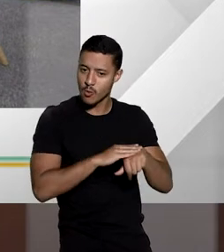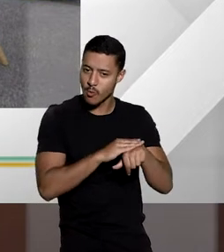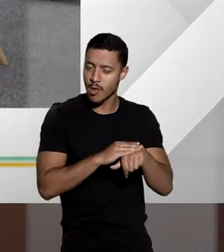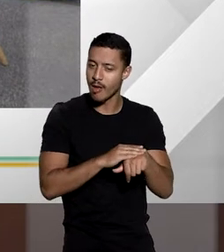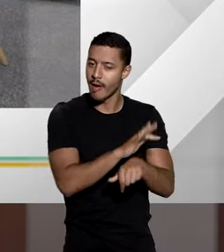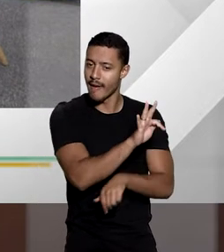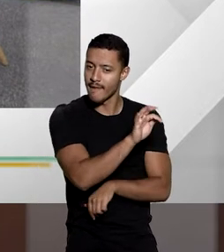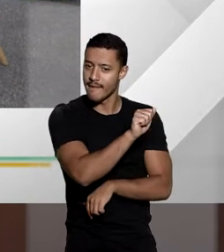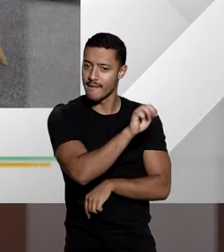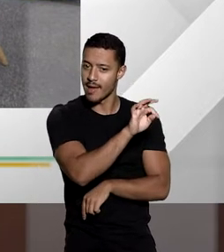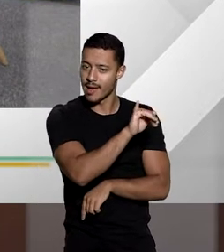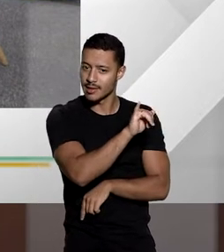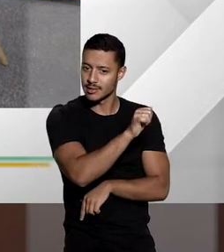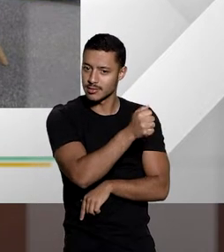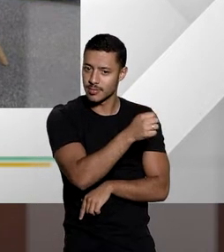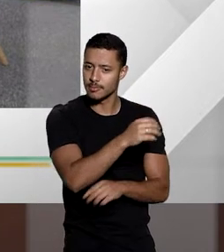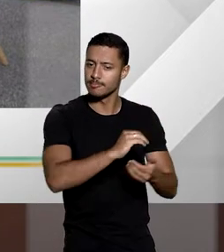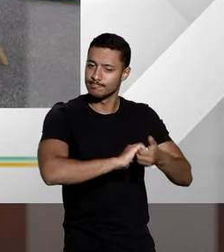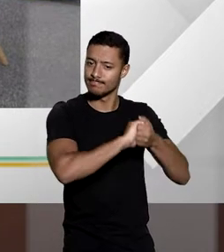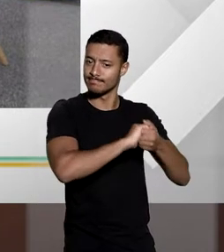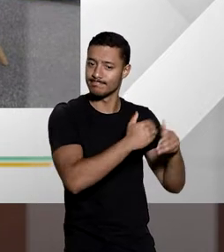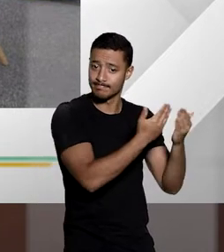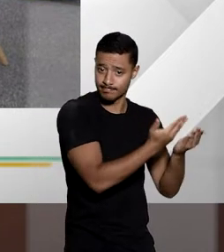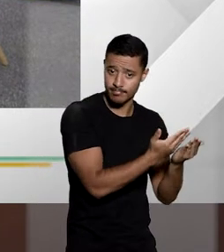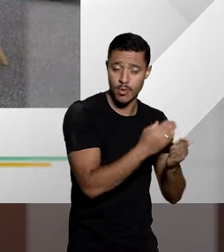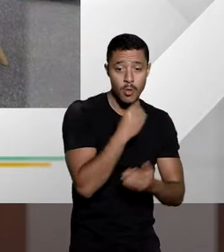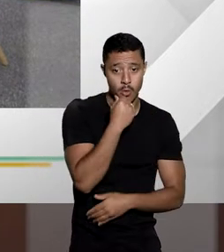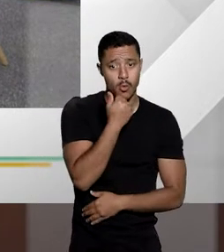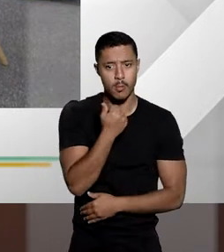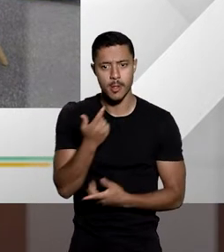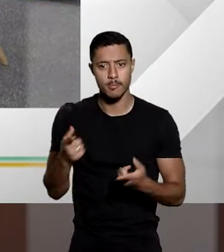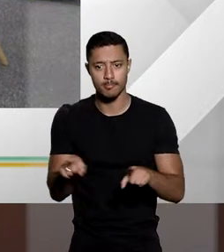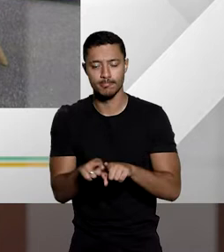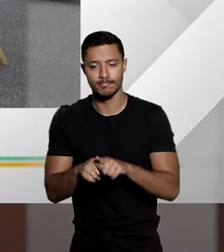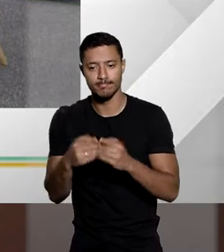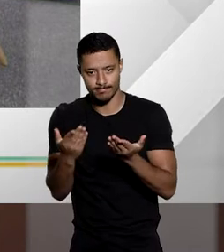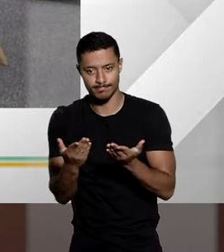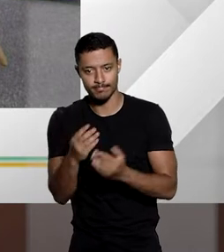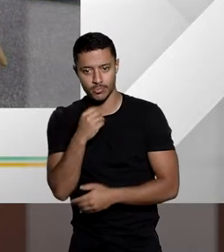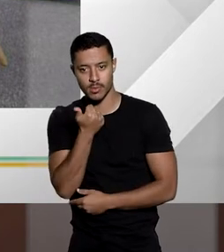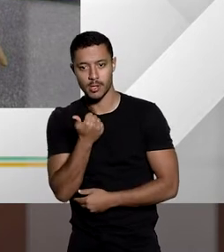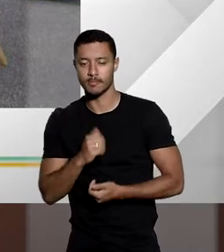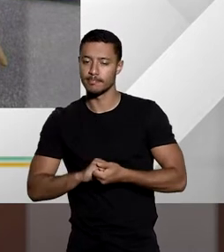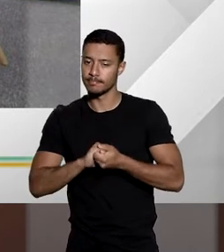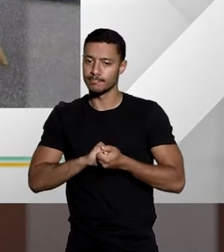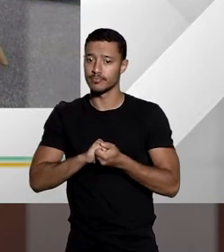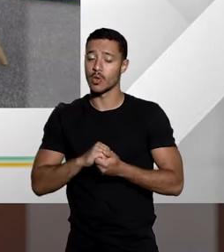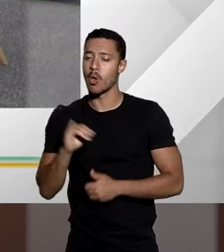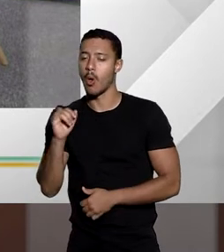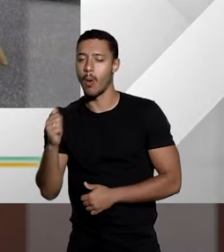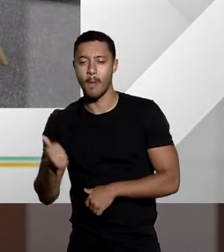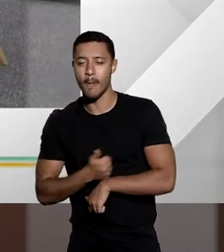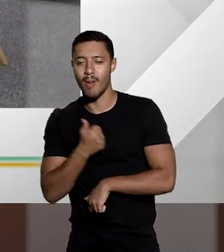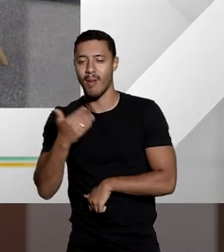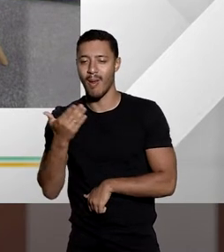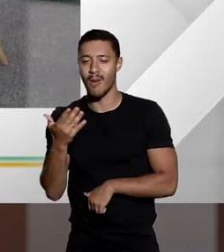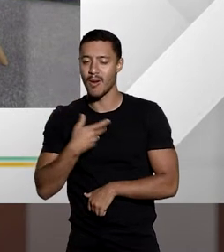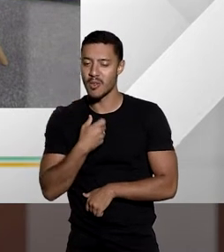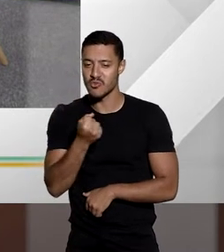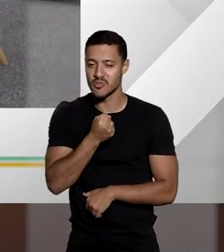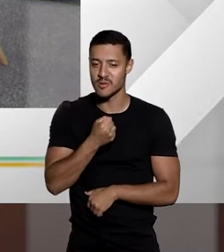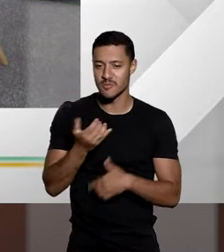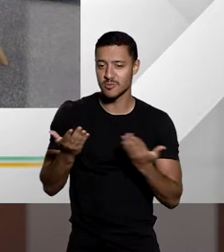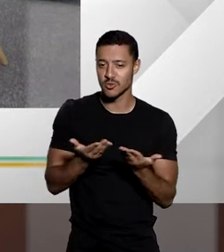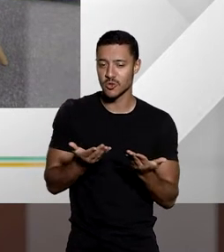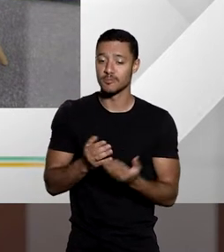é Fátima Uchoa. Tudo bem, Fátima? Oi, Thiago Gomide. Tudo bem comigo? Com você, tudo bem? Tudo ótimo. Melhor agora, né, com essa nossa entrevista